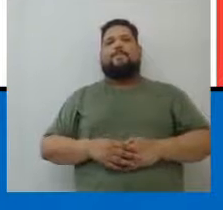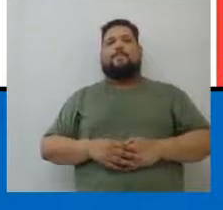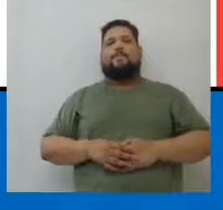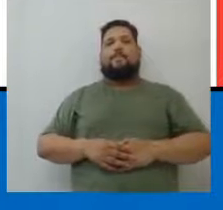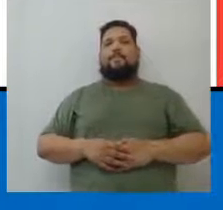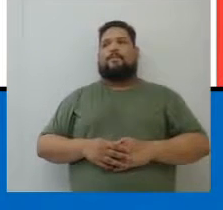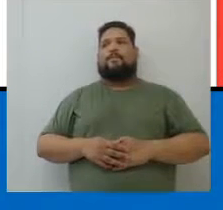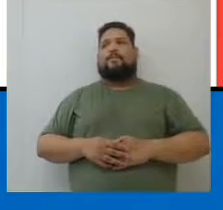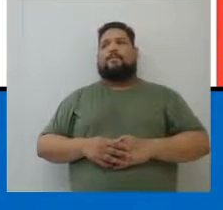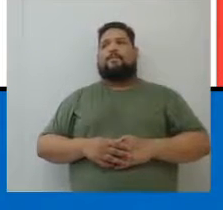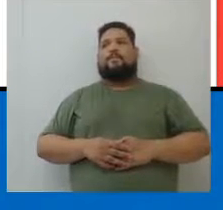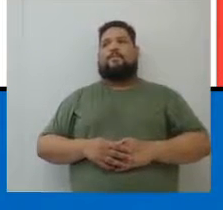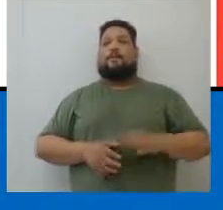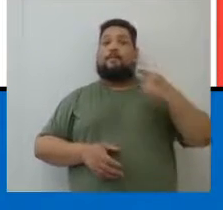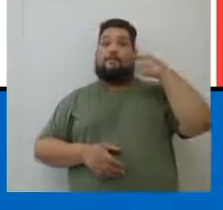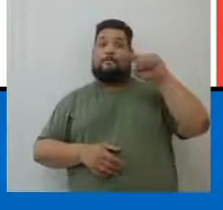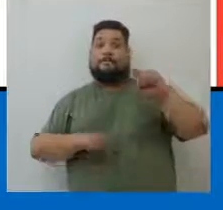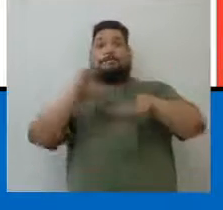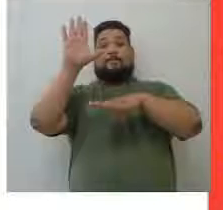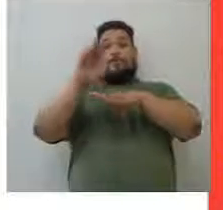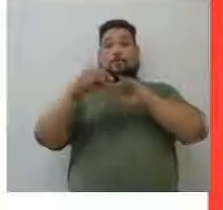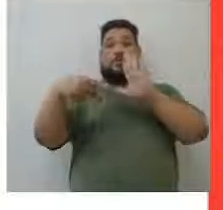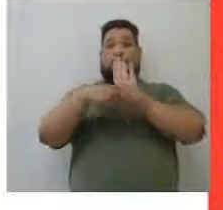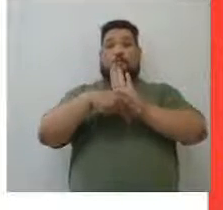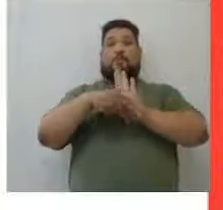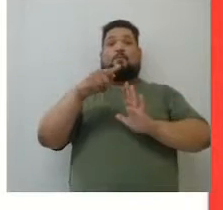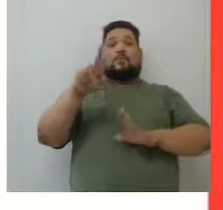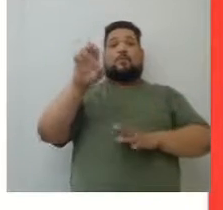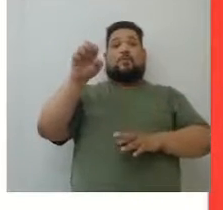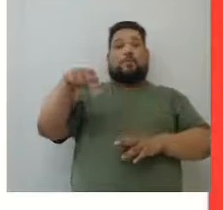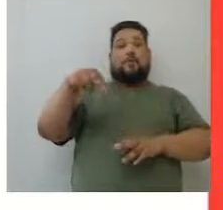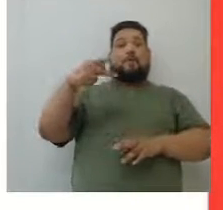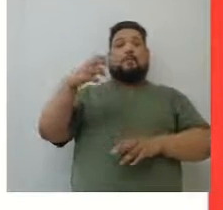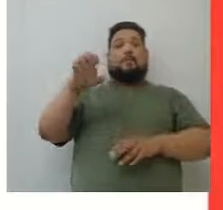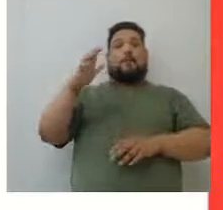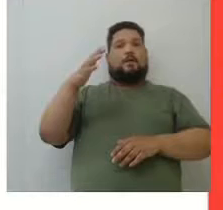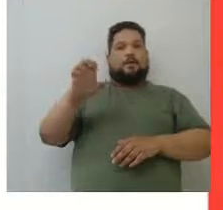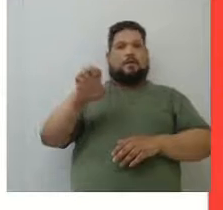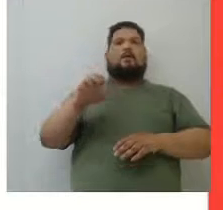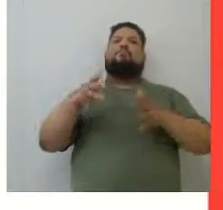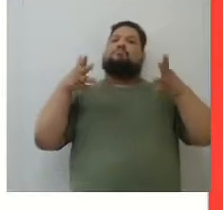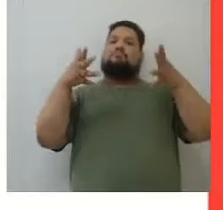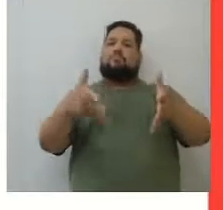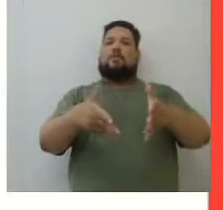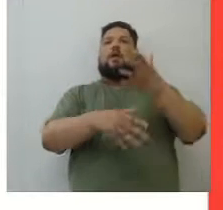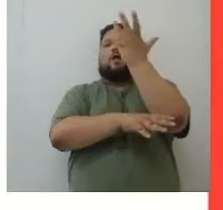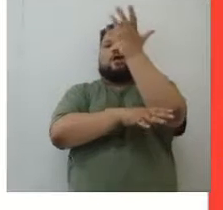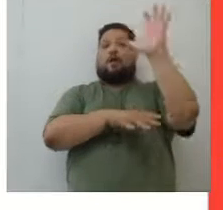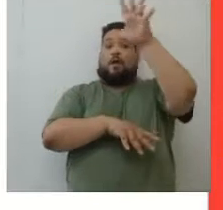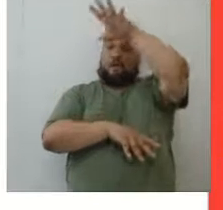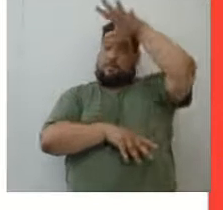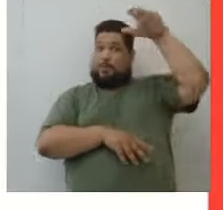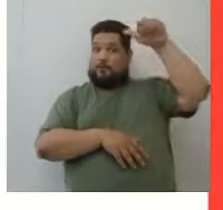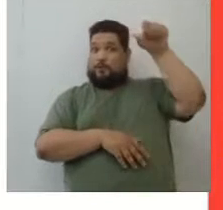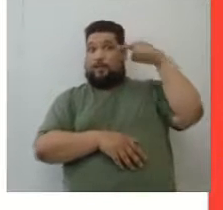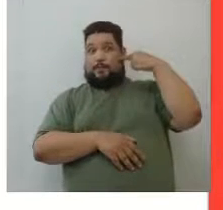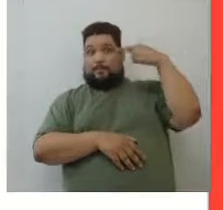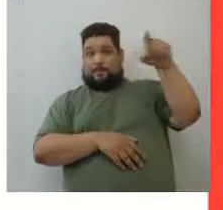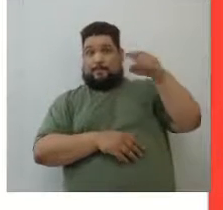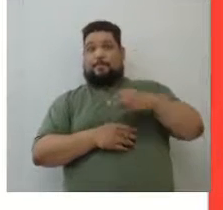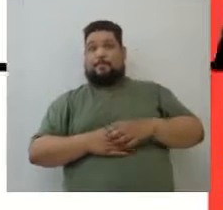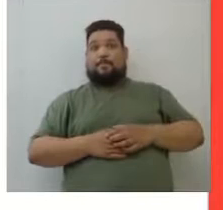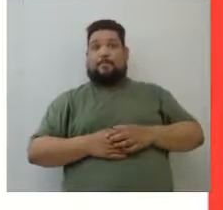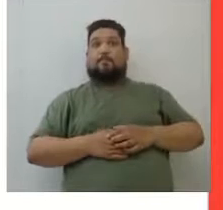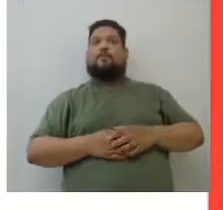Aí tá uma foto, tá, do Greenpeace, tá? A chegada na Amazônia, que eu estava falando para vocês. E aí a gente vai ver que há uma atuação